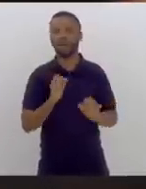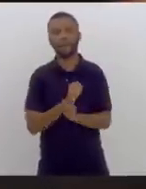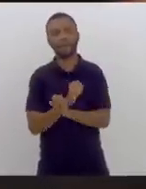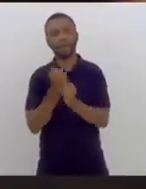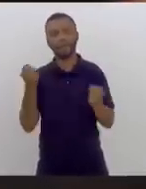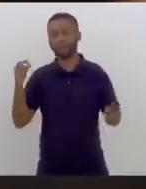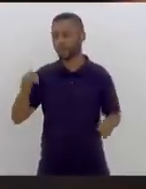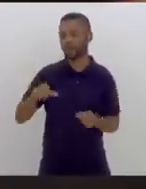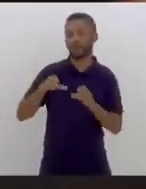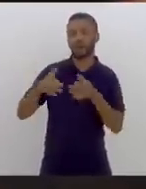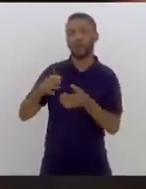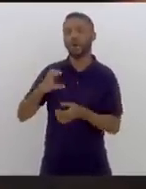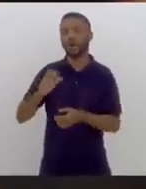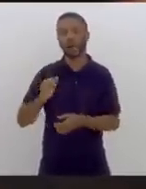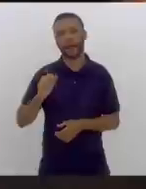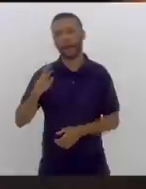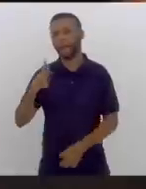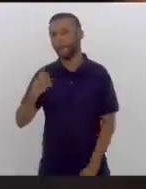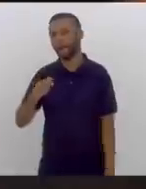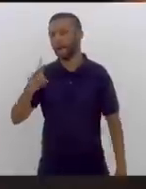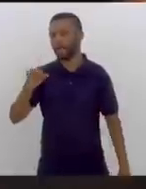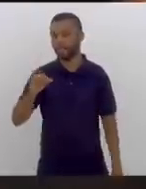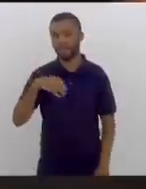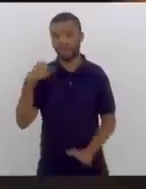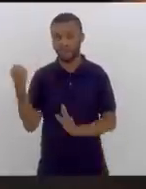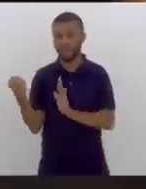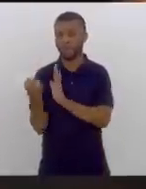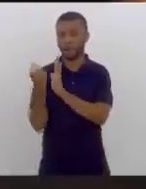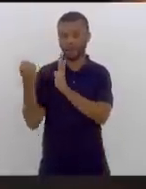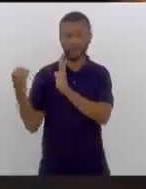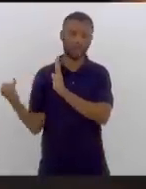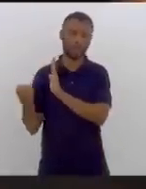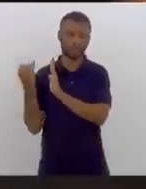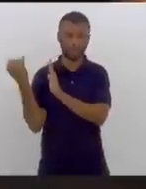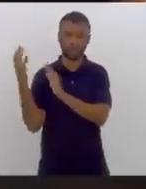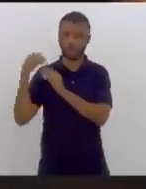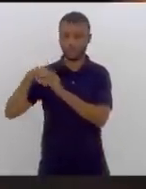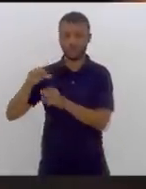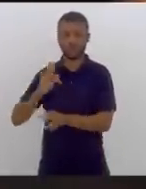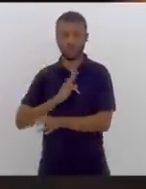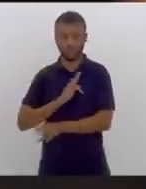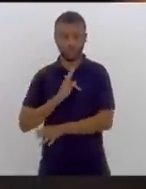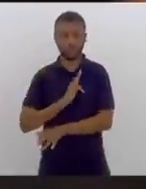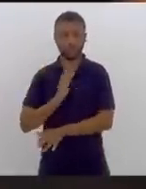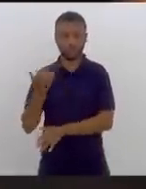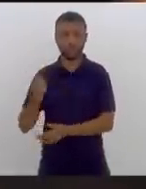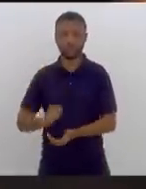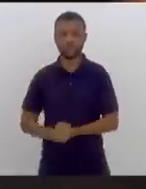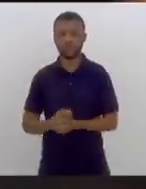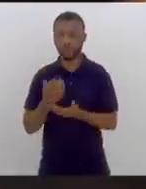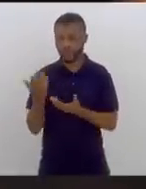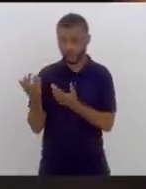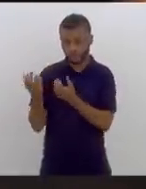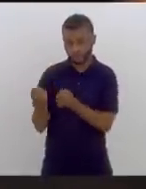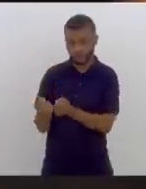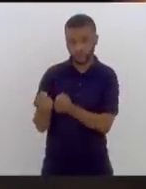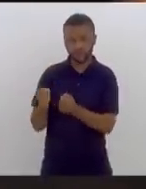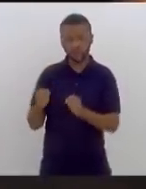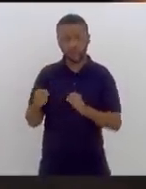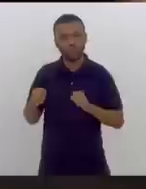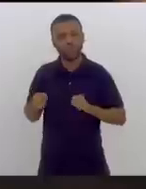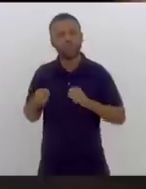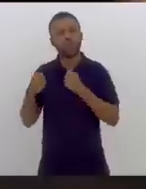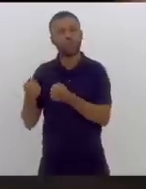o carpad que foi foi assim um Marco dentro da polícia que a polícia recepcionou com tanta vontade